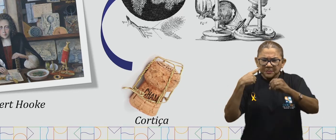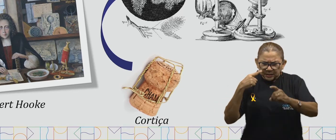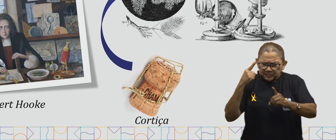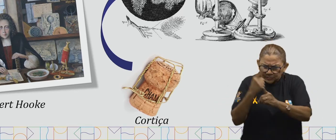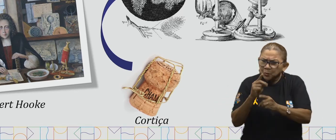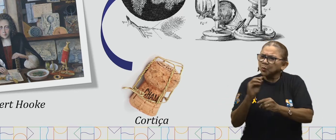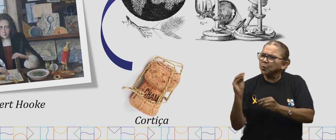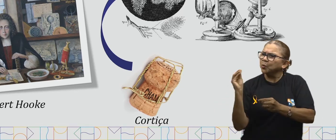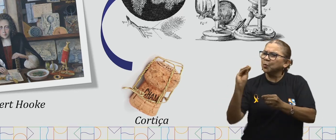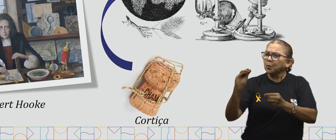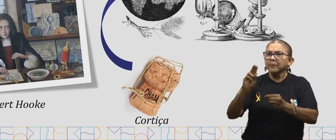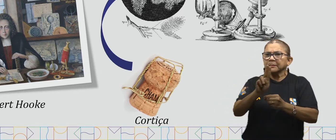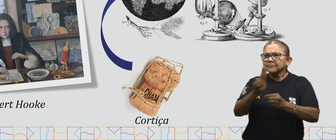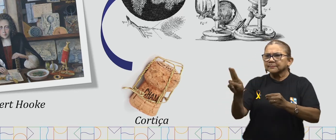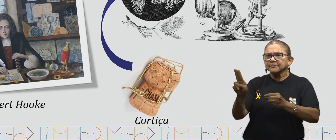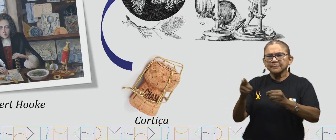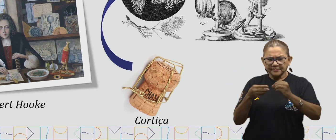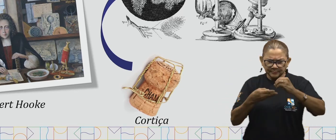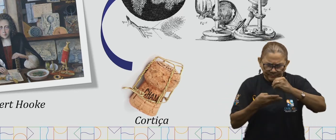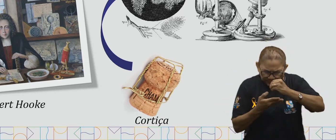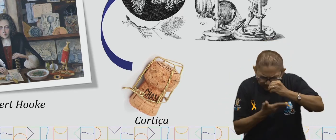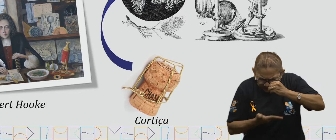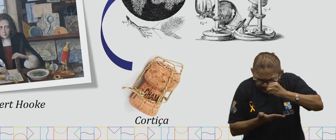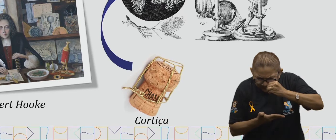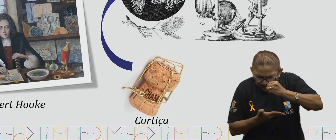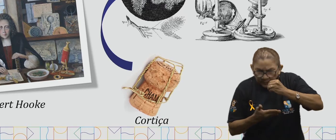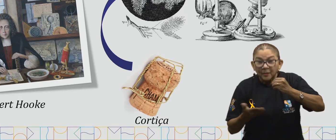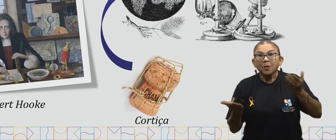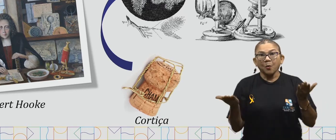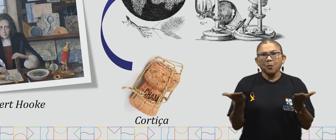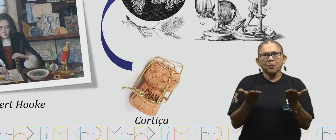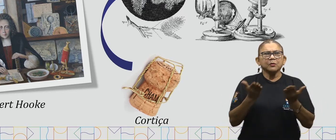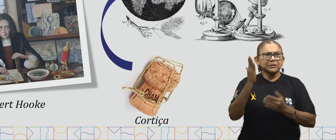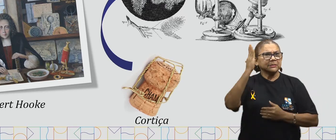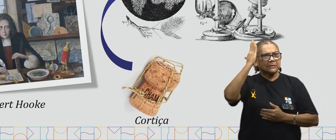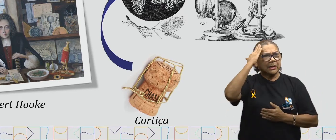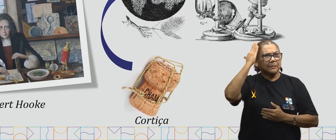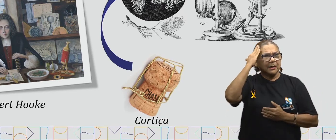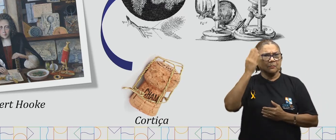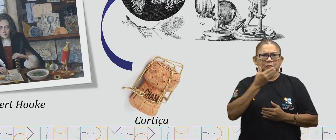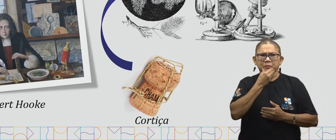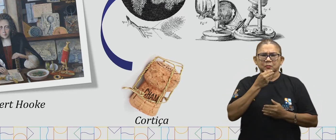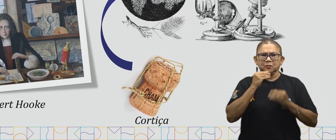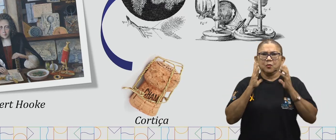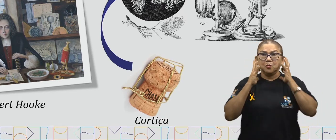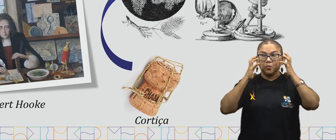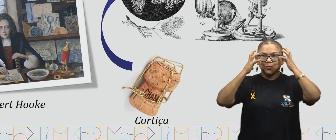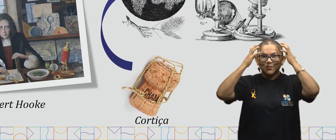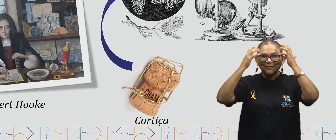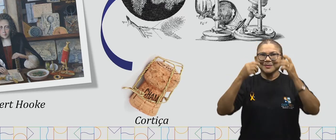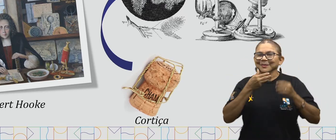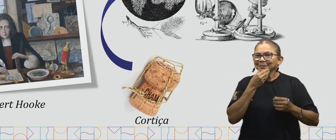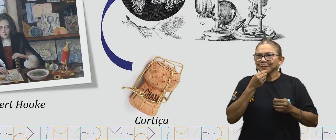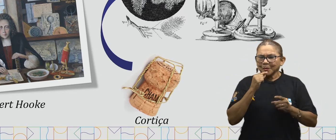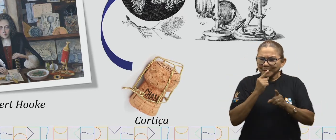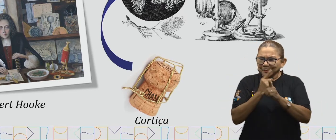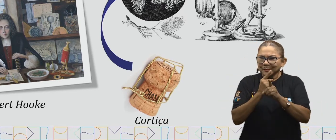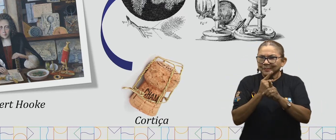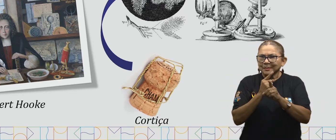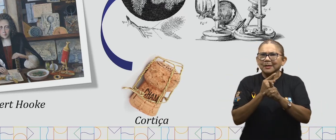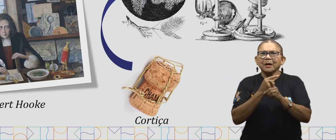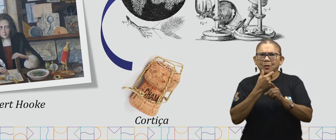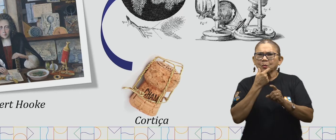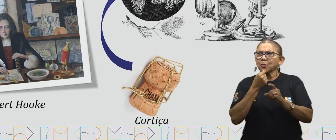é atualmente bastante difundido. Entretanto, hoje sabemos que ele não é muito adequado. O